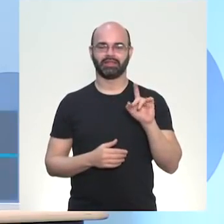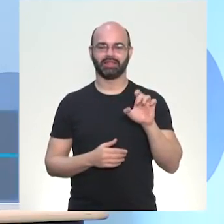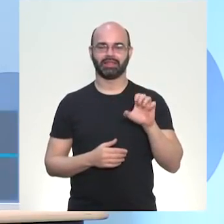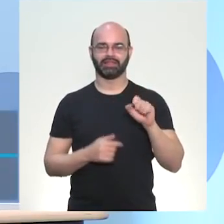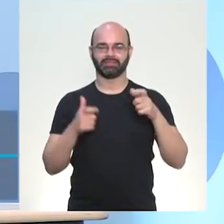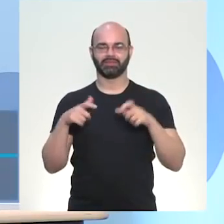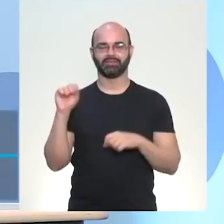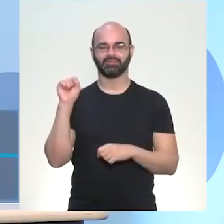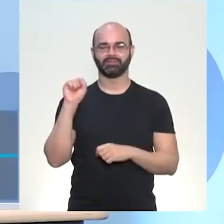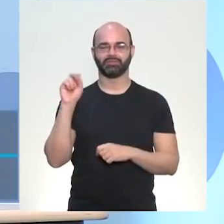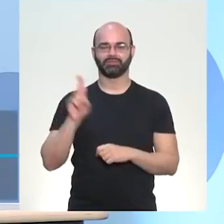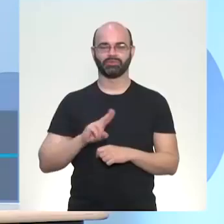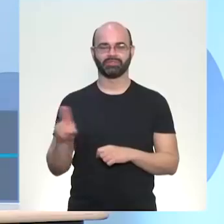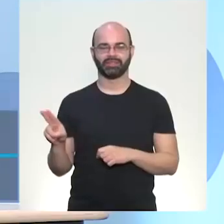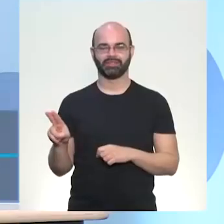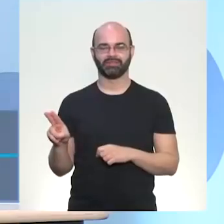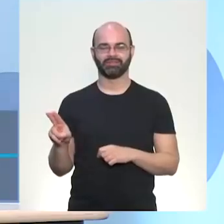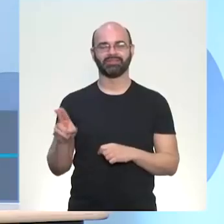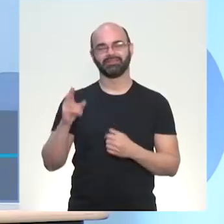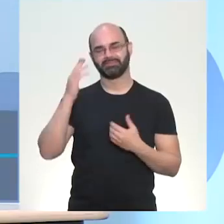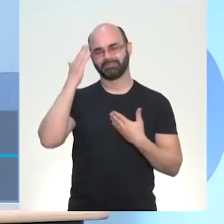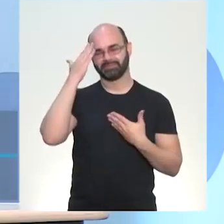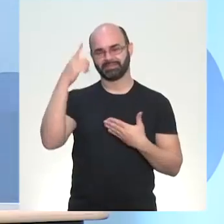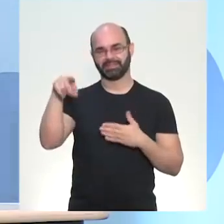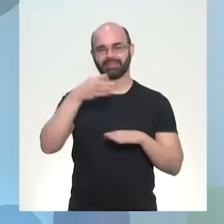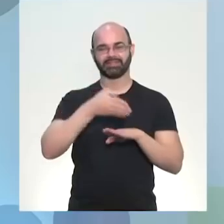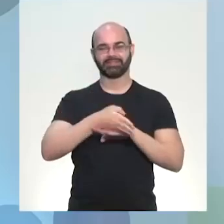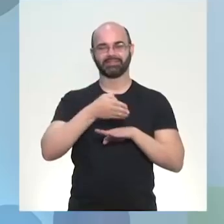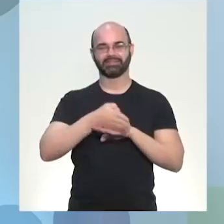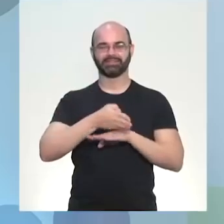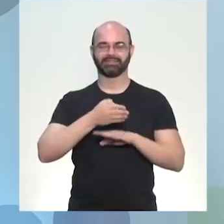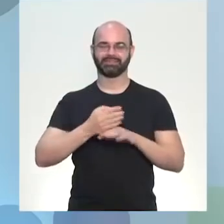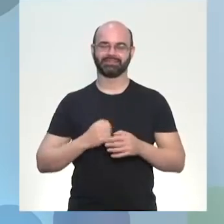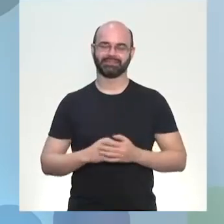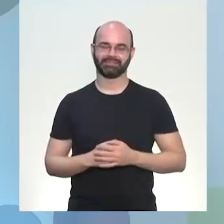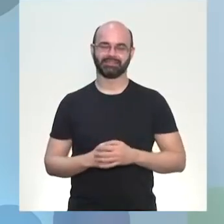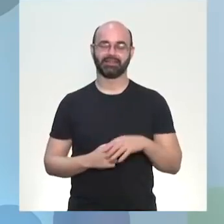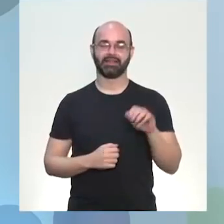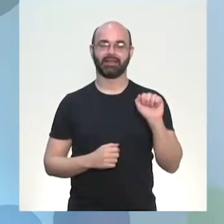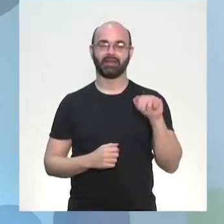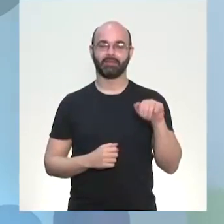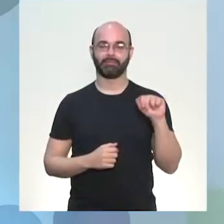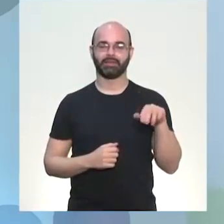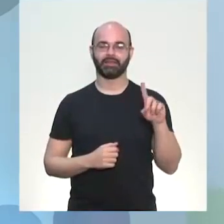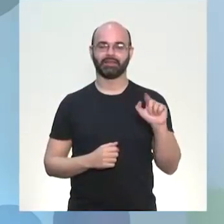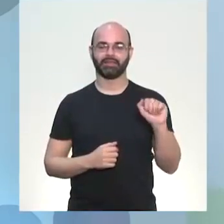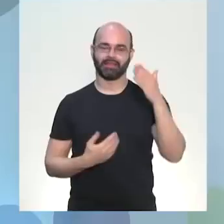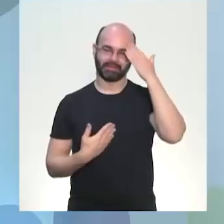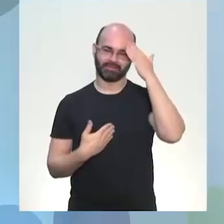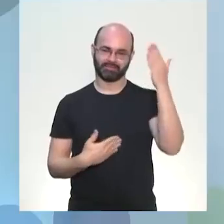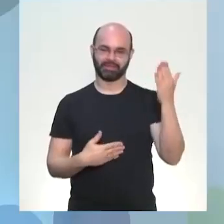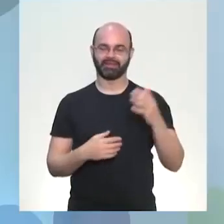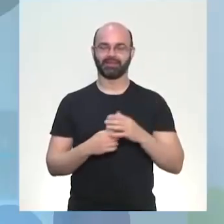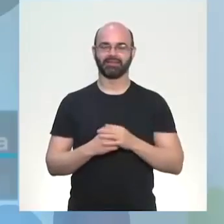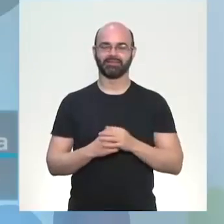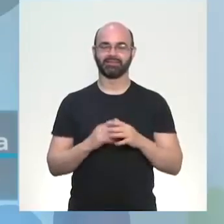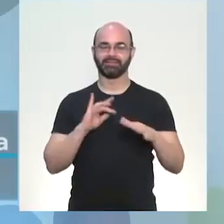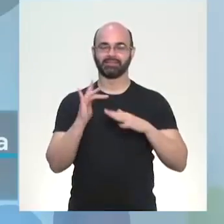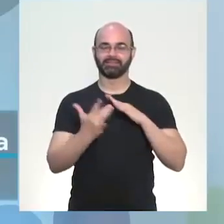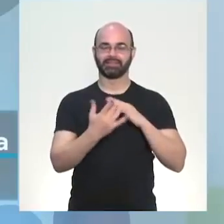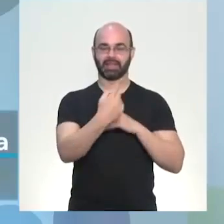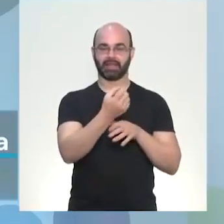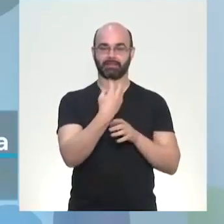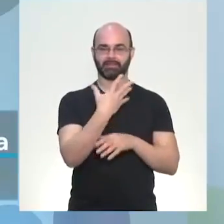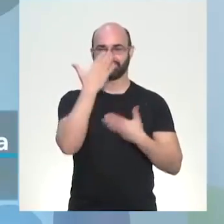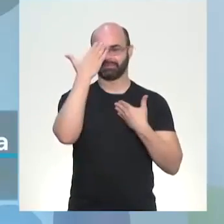dia para todos vocês. Obrigado por participar. Isso mesmo. Então, obrigado, Amanda, aí, obrigado a todos. Ela mandou aí na minha rede social, muito obrigado